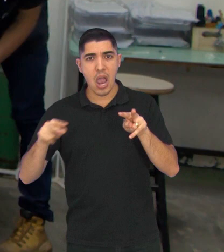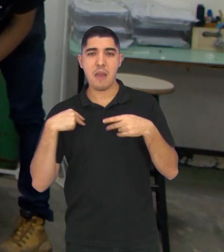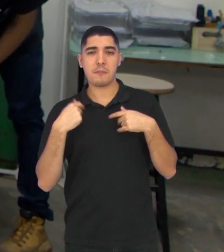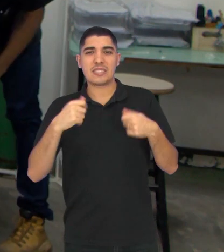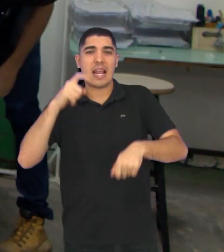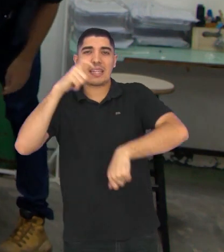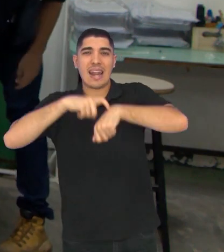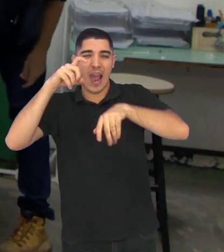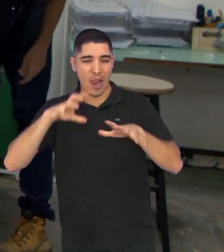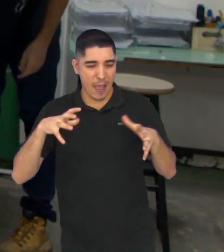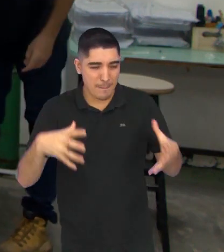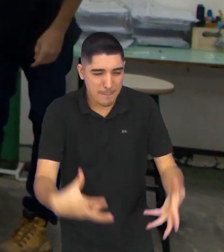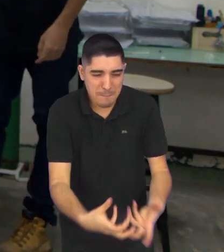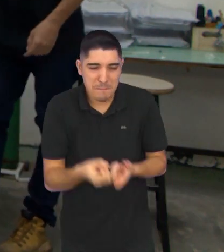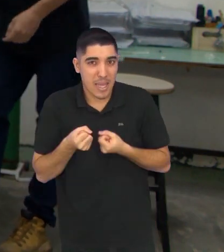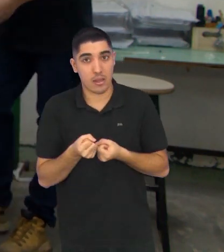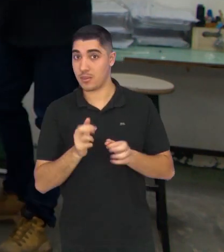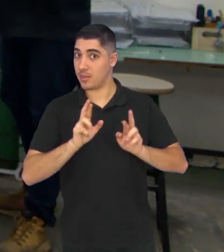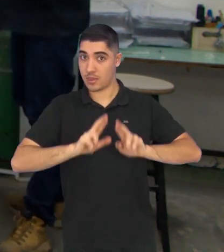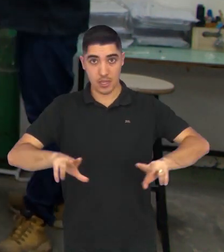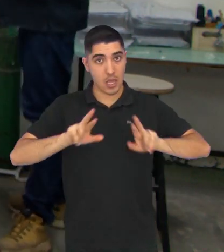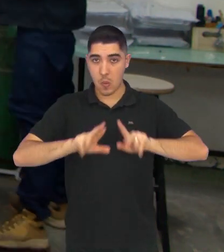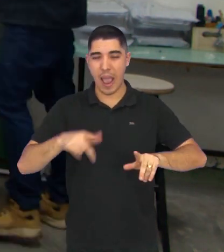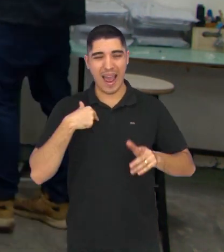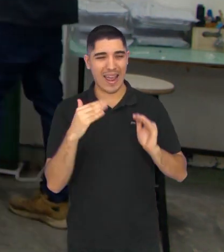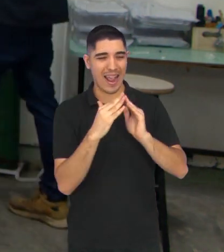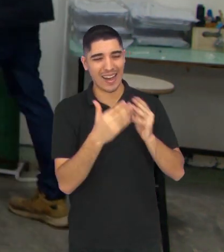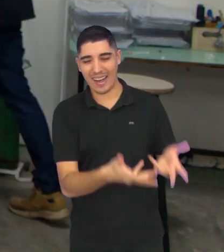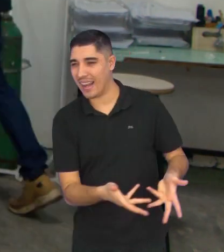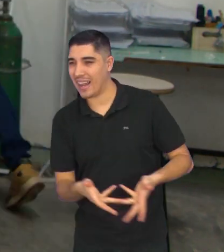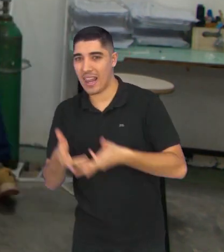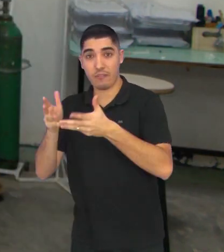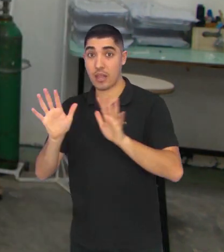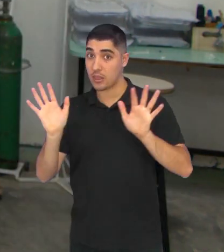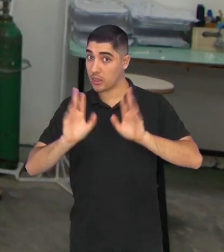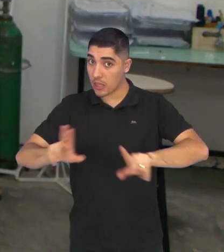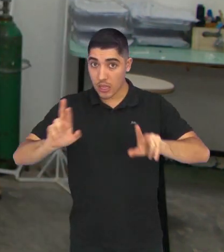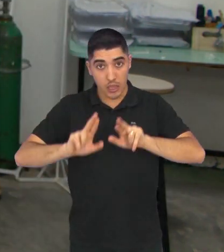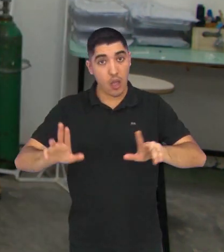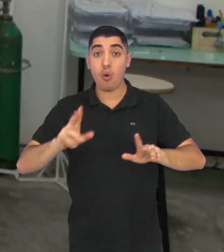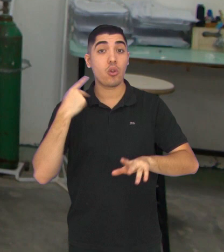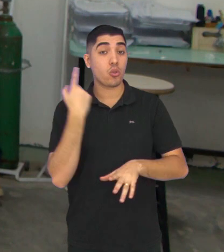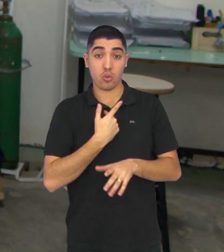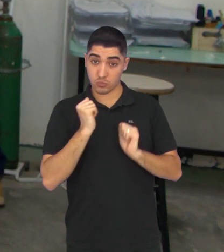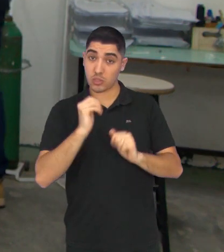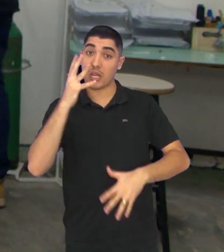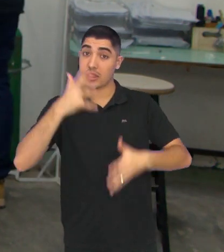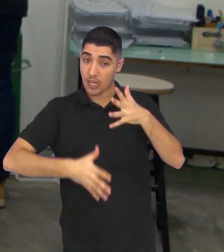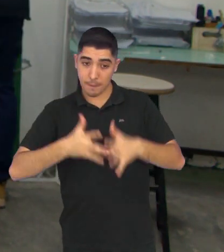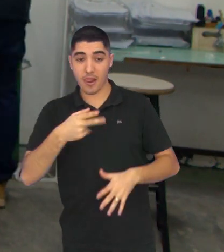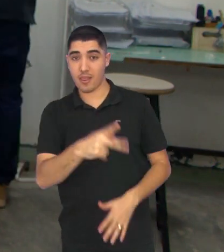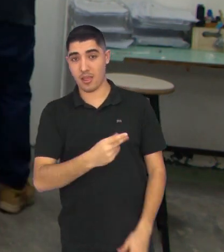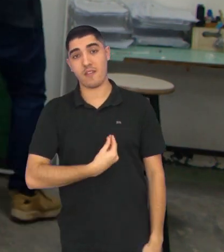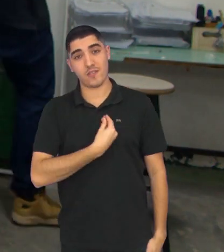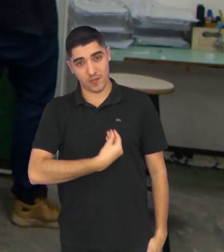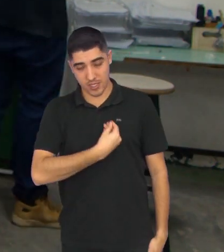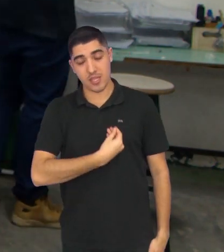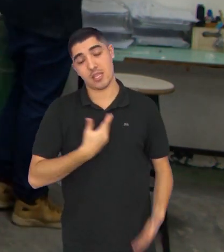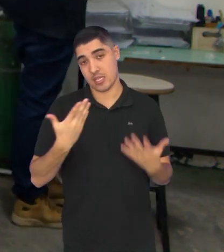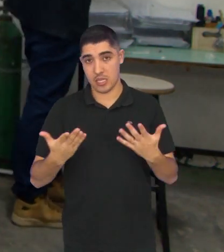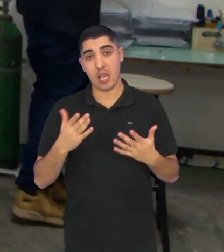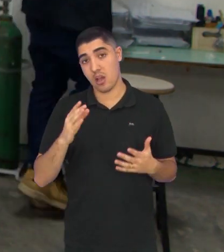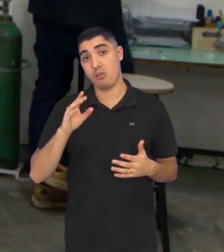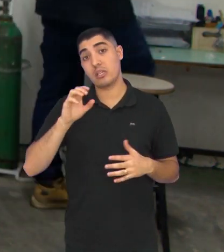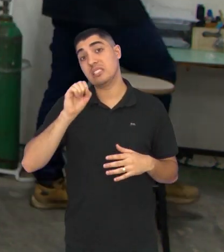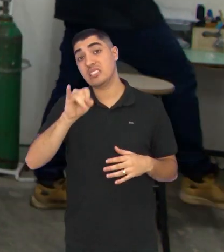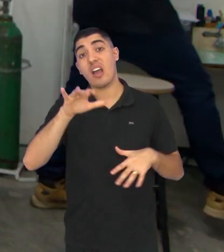fazer uma intervenção de pegar esse animal, levar para casa, a gente acaba interferindo em toda uma cadeia. Às vezes a